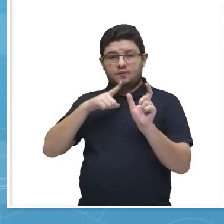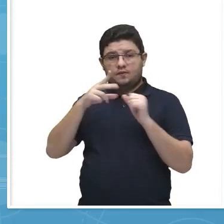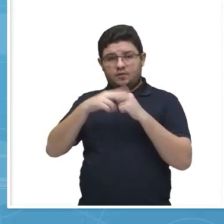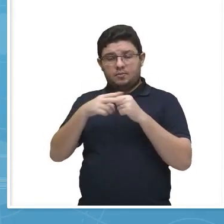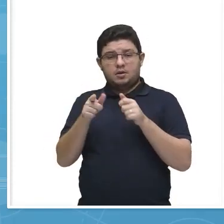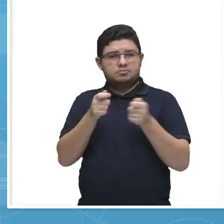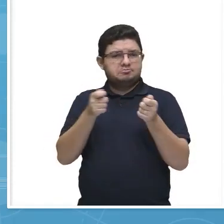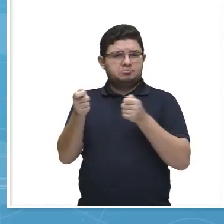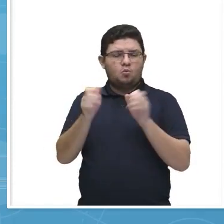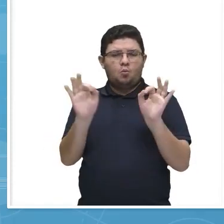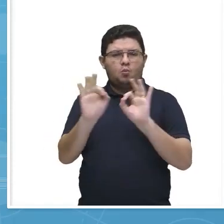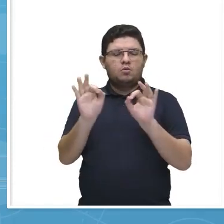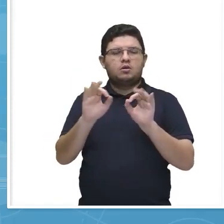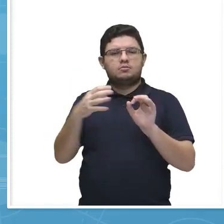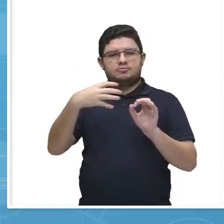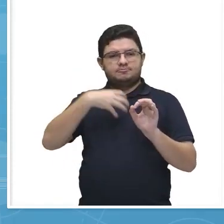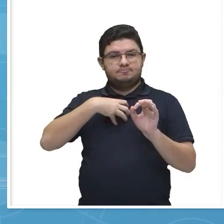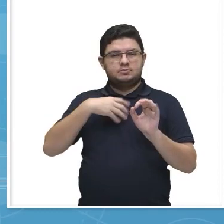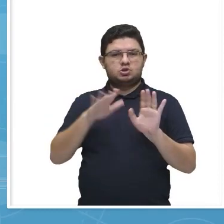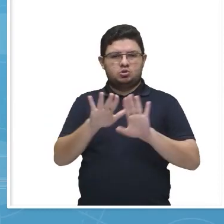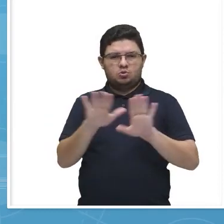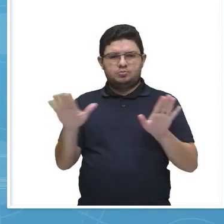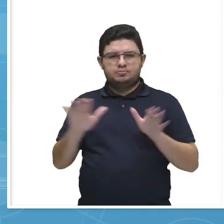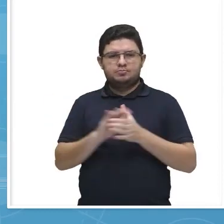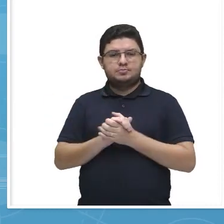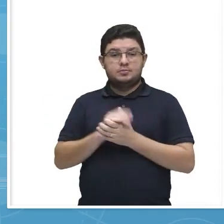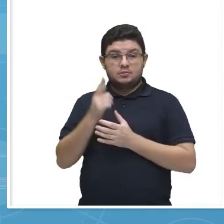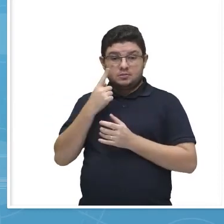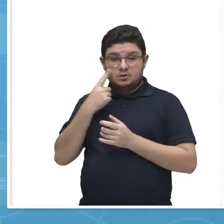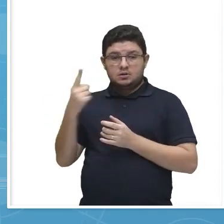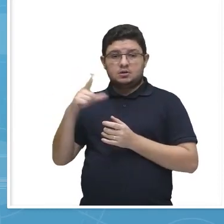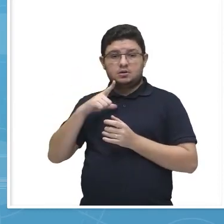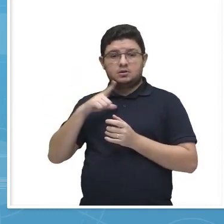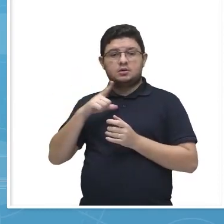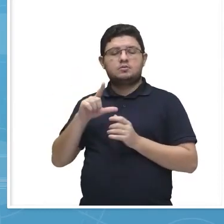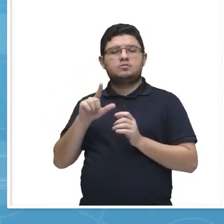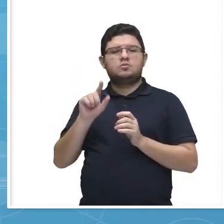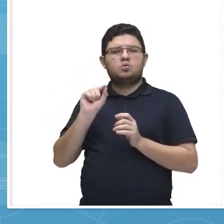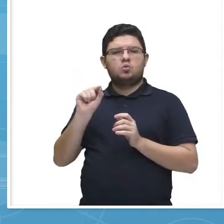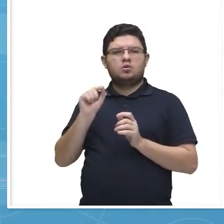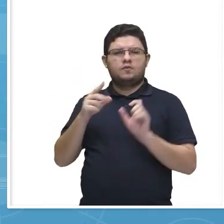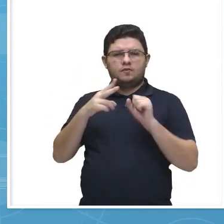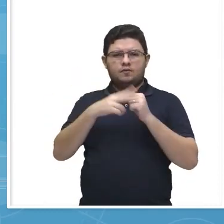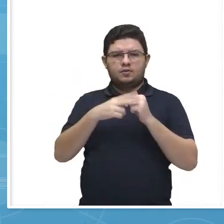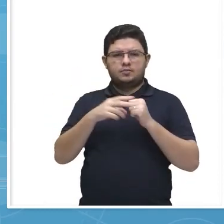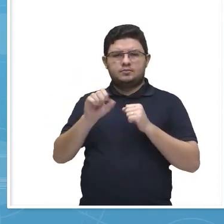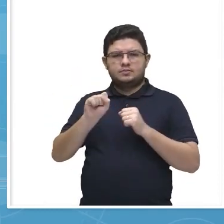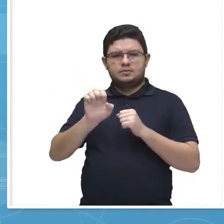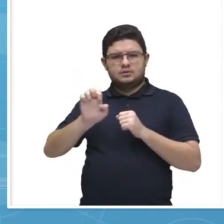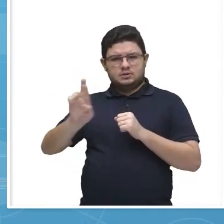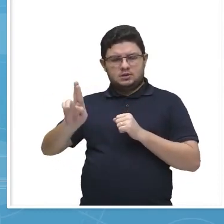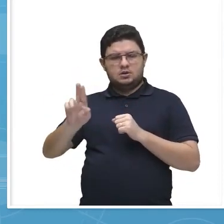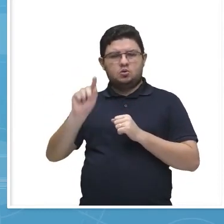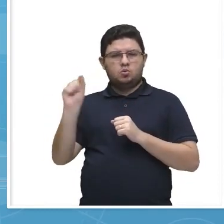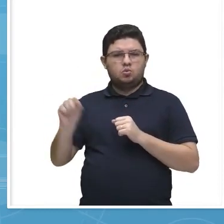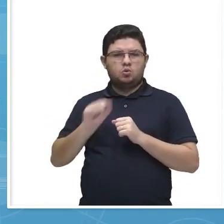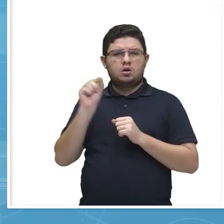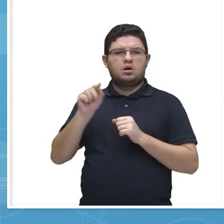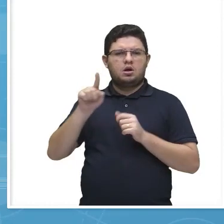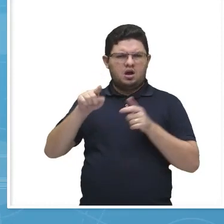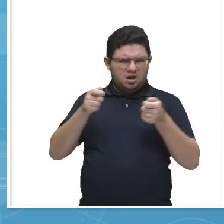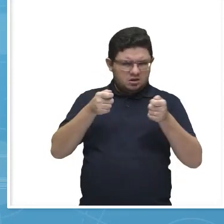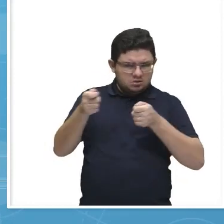verbo são, verbo ser, ele está expressando uma ação ou ele está expressando um estado? Observe que ele expressa aqui